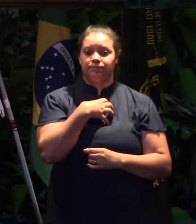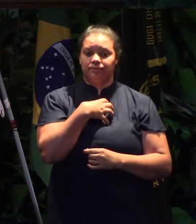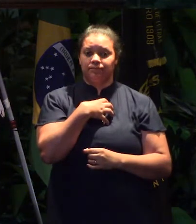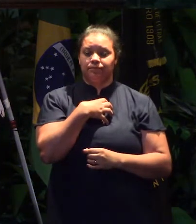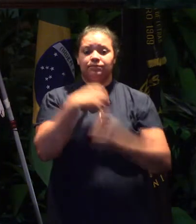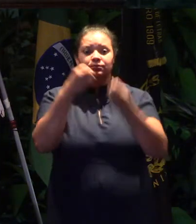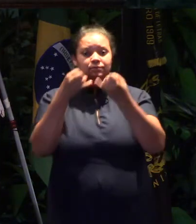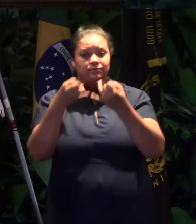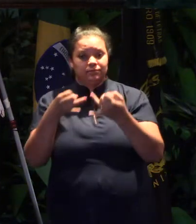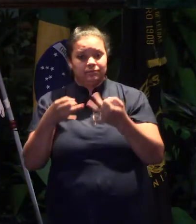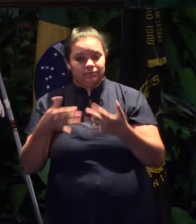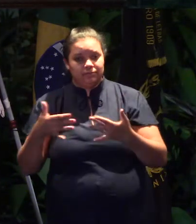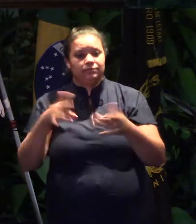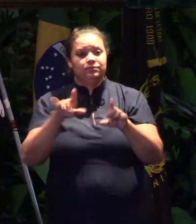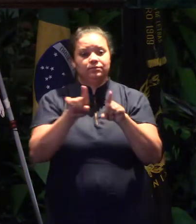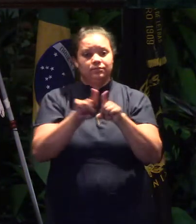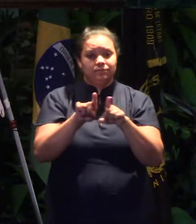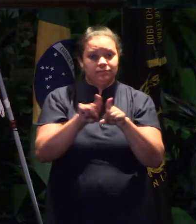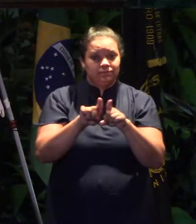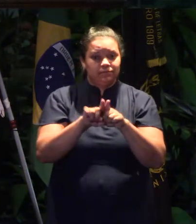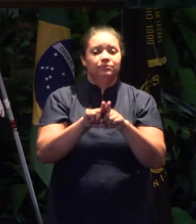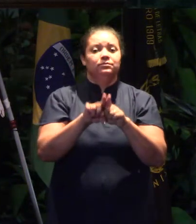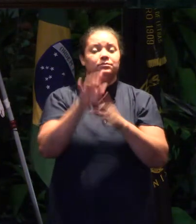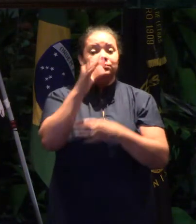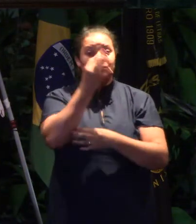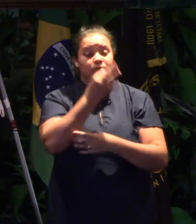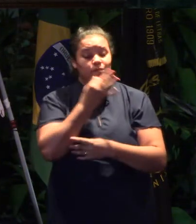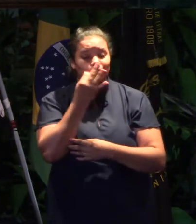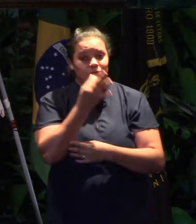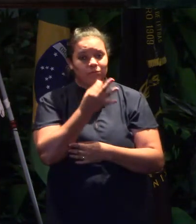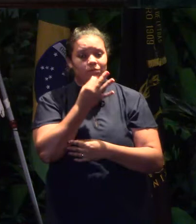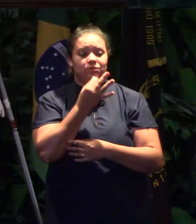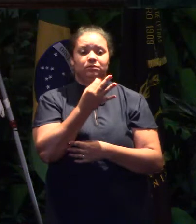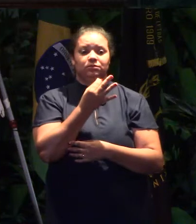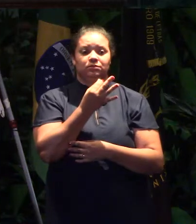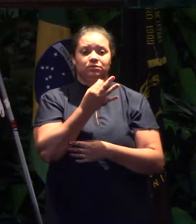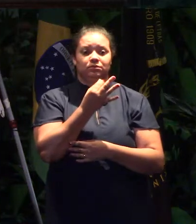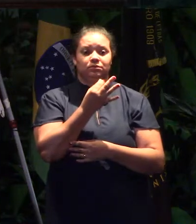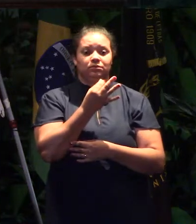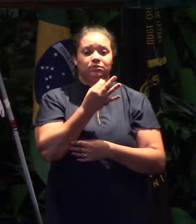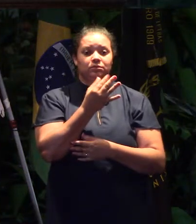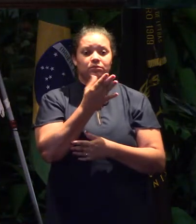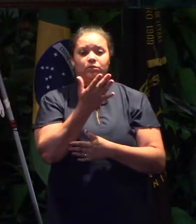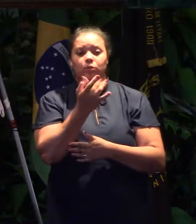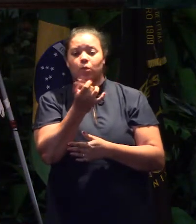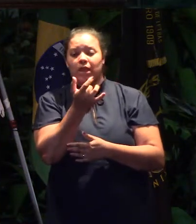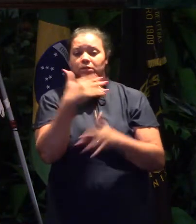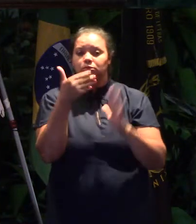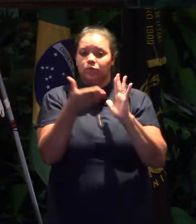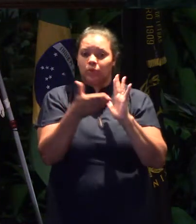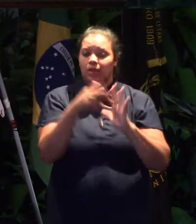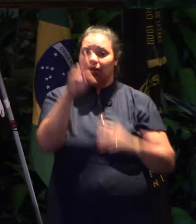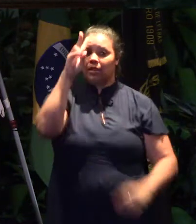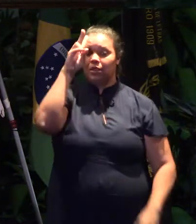como procura se referir também, obliquamente, à música, que é um outro elemento presente em quase todas as histórias. É um